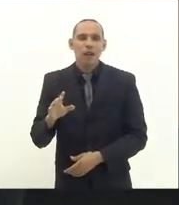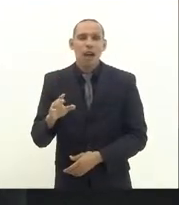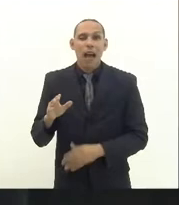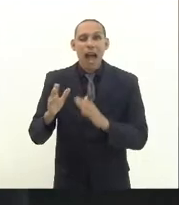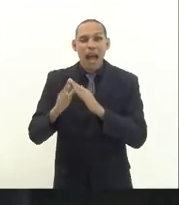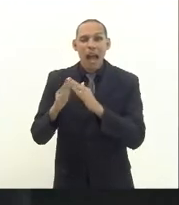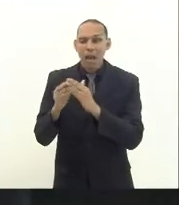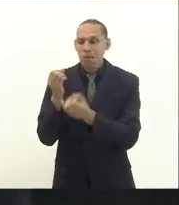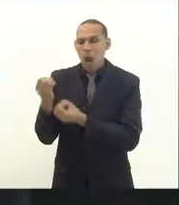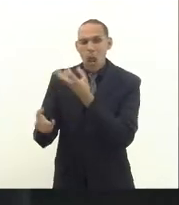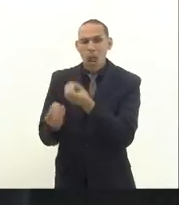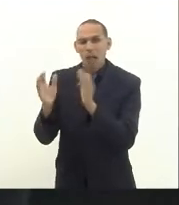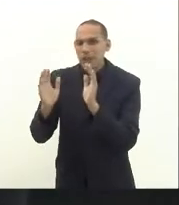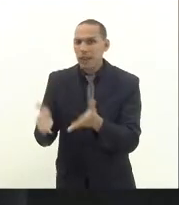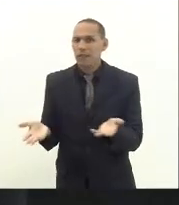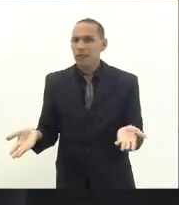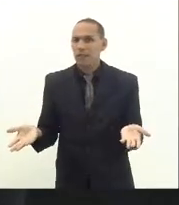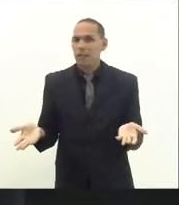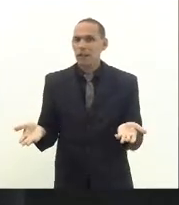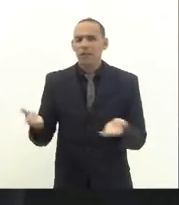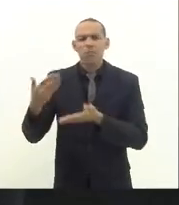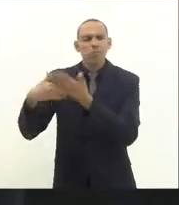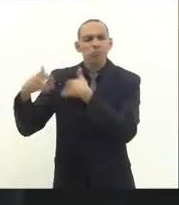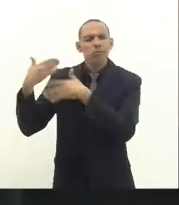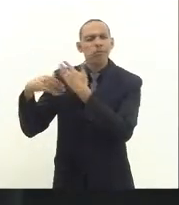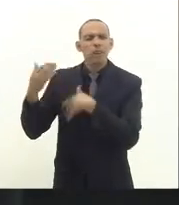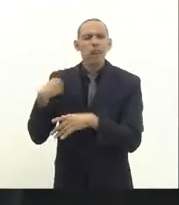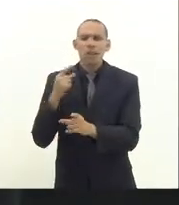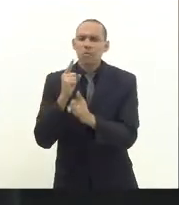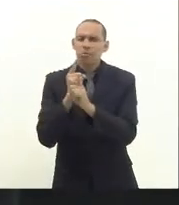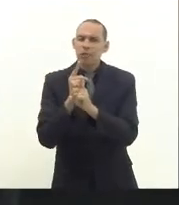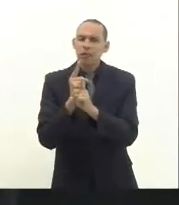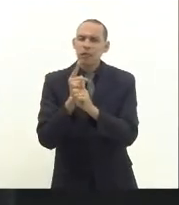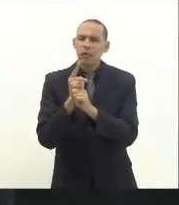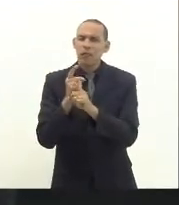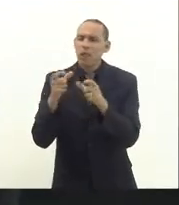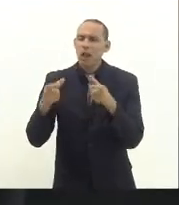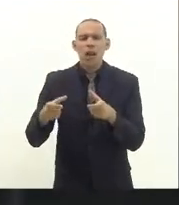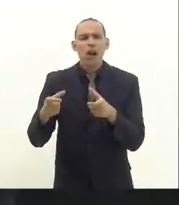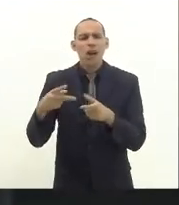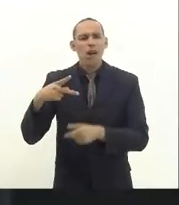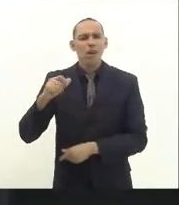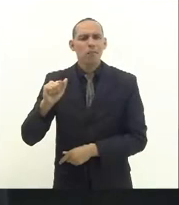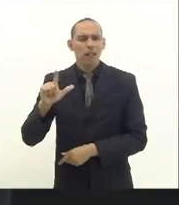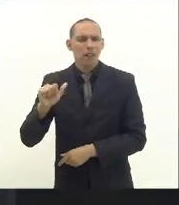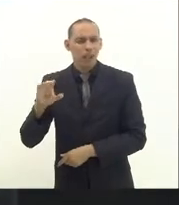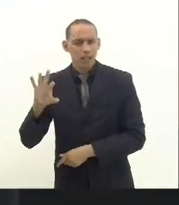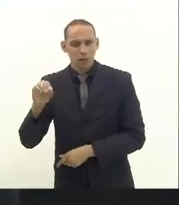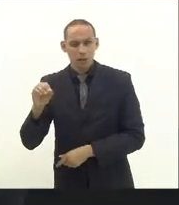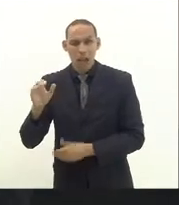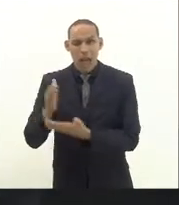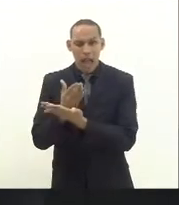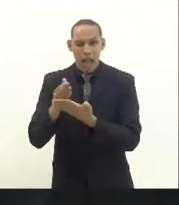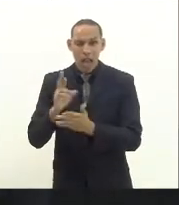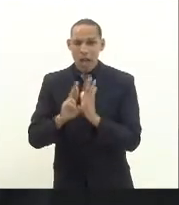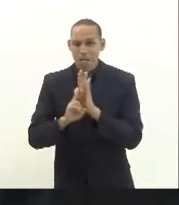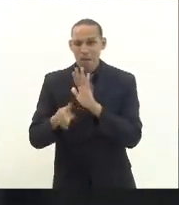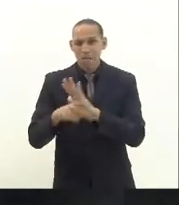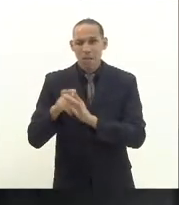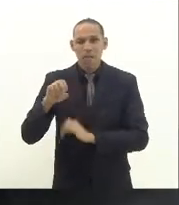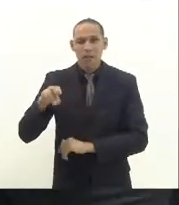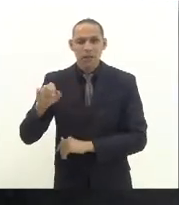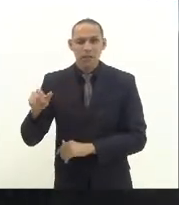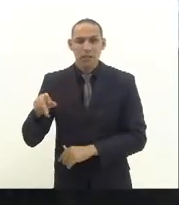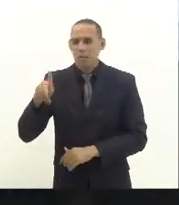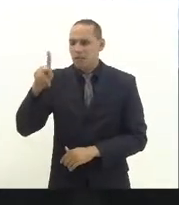pegaram fogo e há tempos atrás eu encontrei lá no palácio alguns representantes da n eu fui lá já